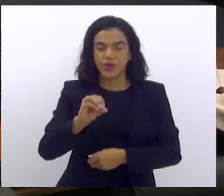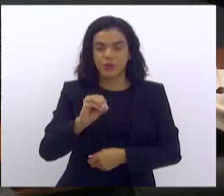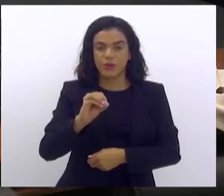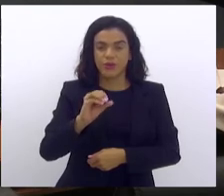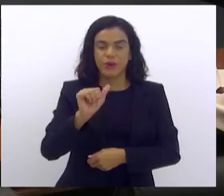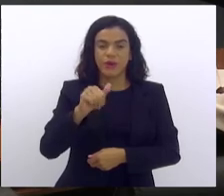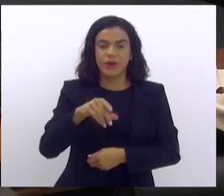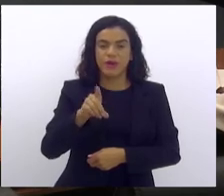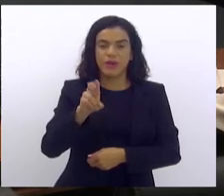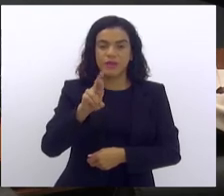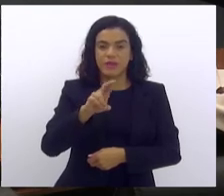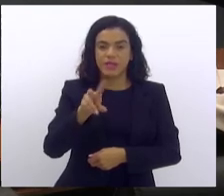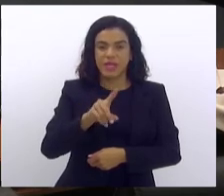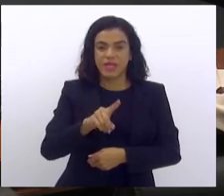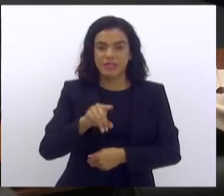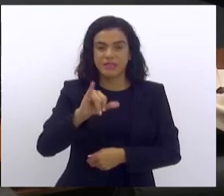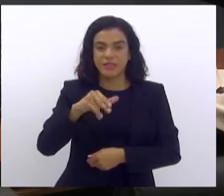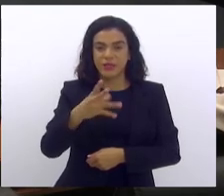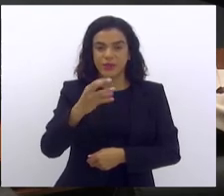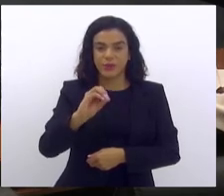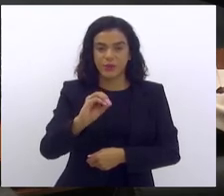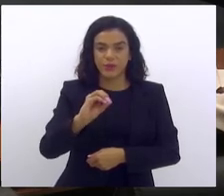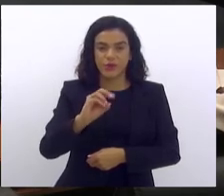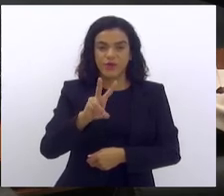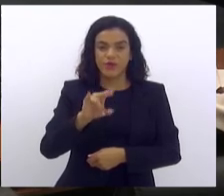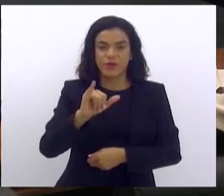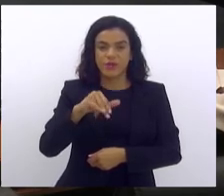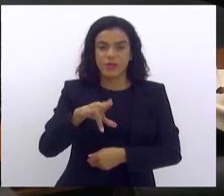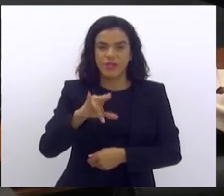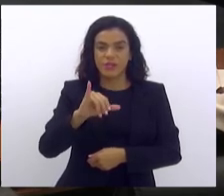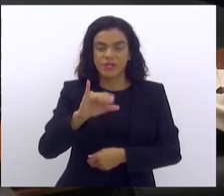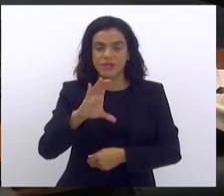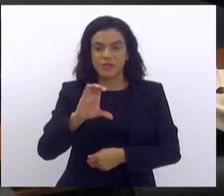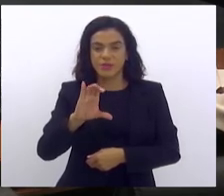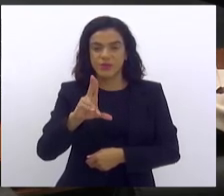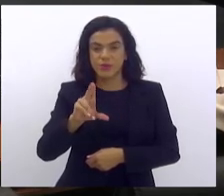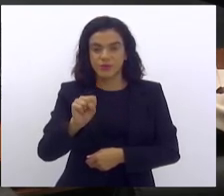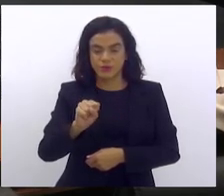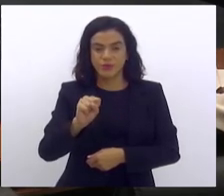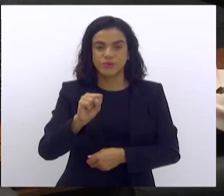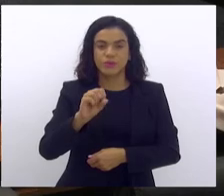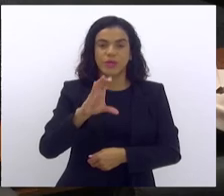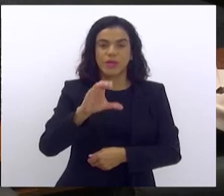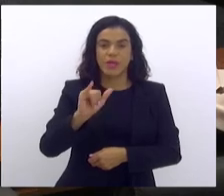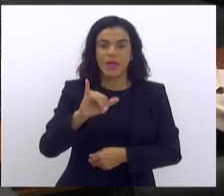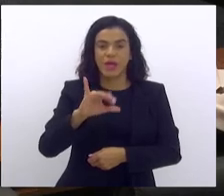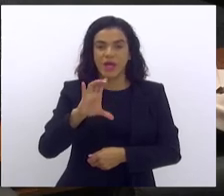Andrezinho Siciliano, Vinícius Gozolino, Cláudio Caiado,